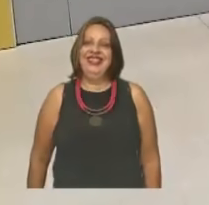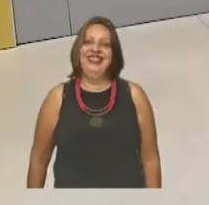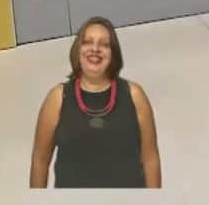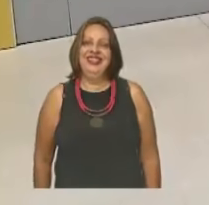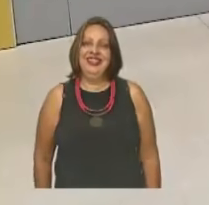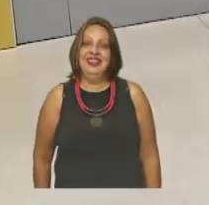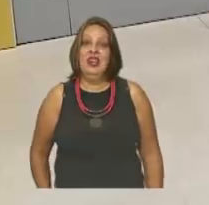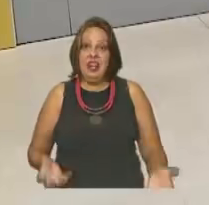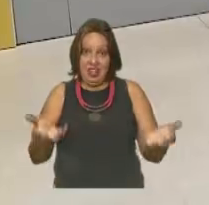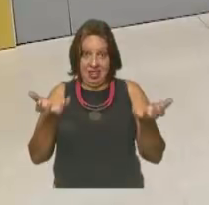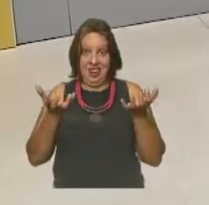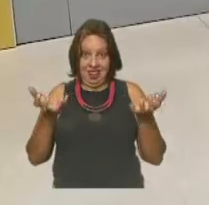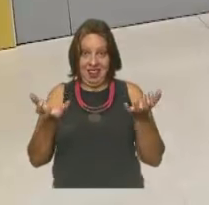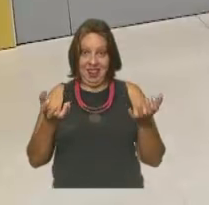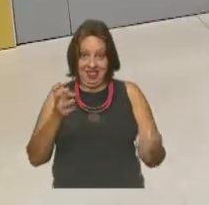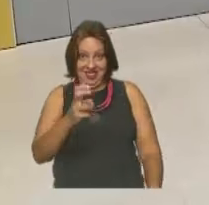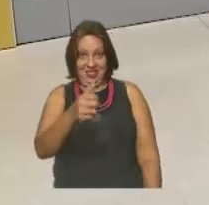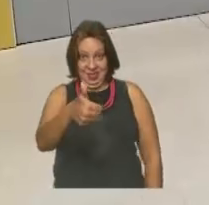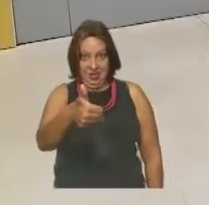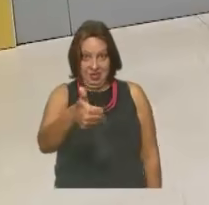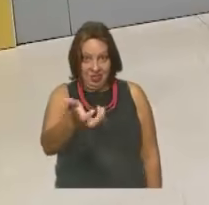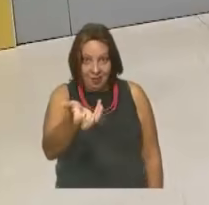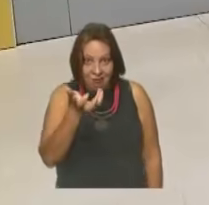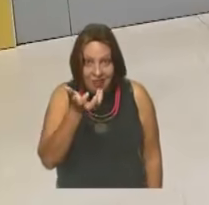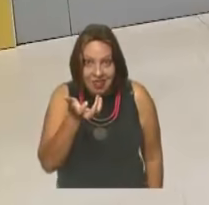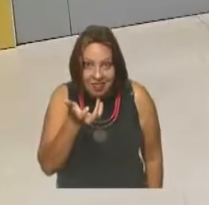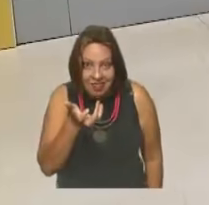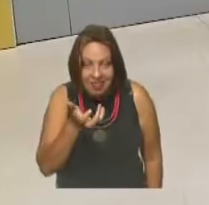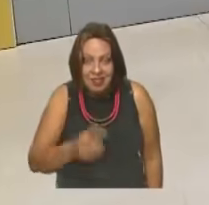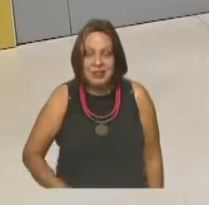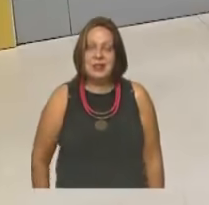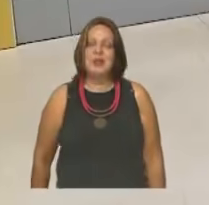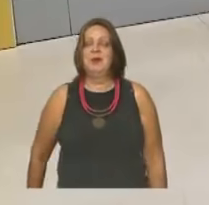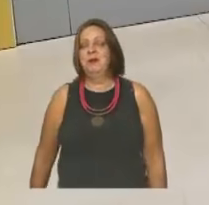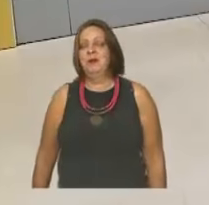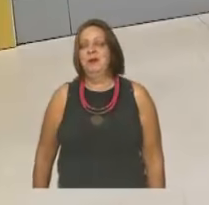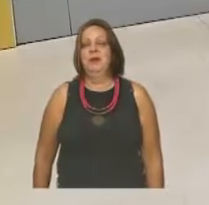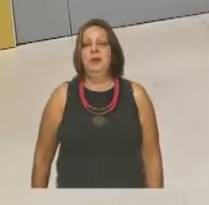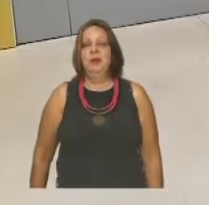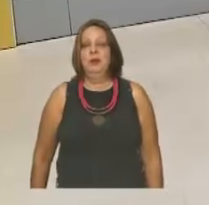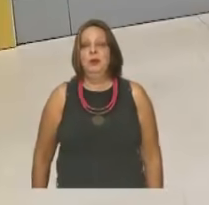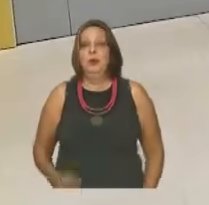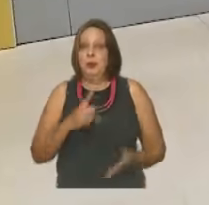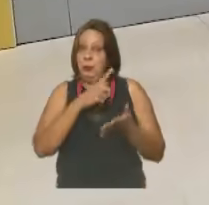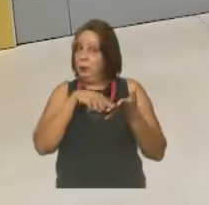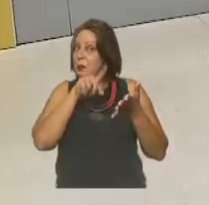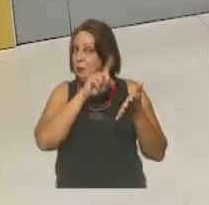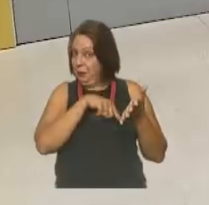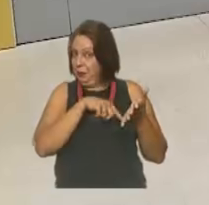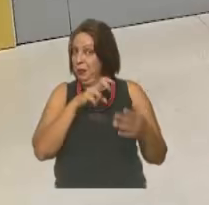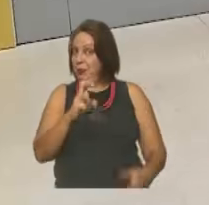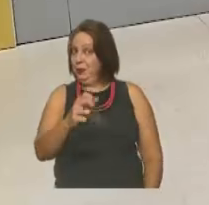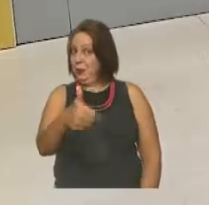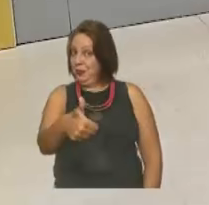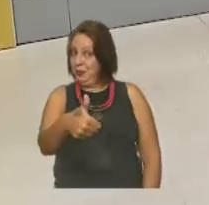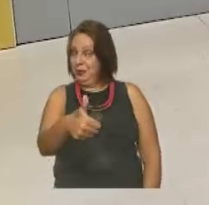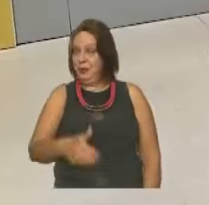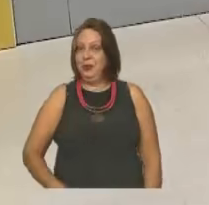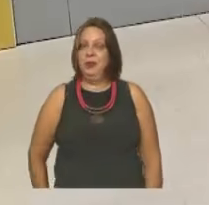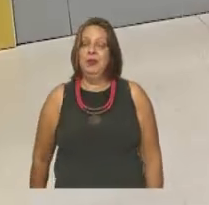55. Quem quer o 51, hein? 51. Pode ir marcando.